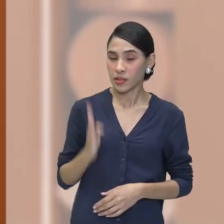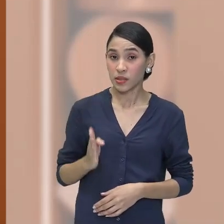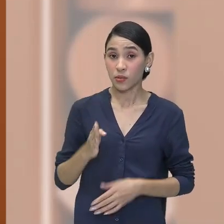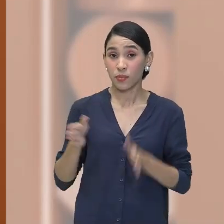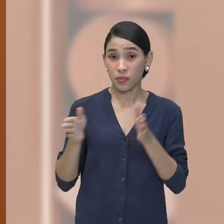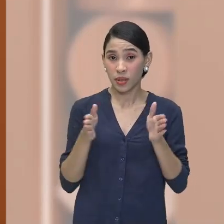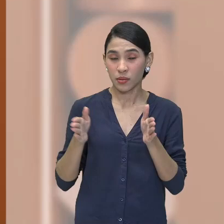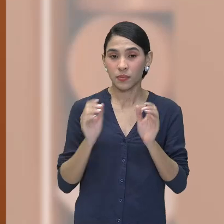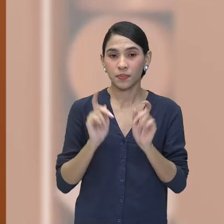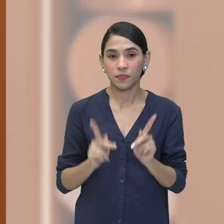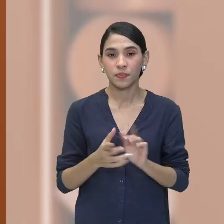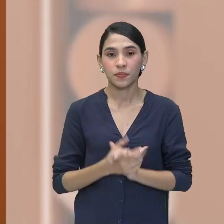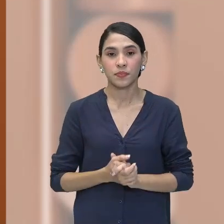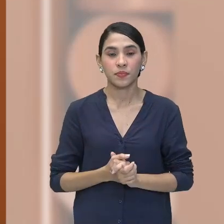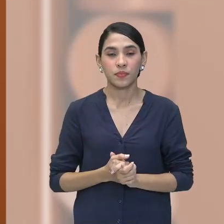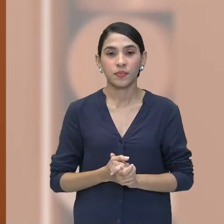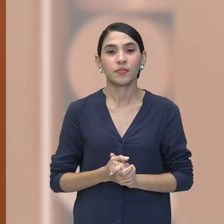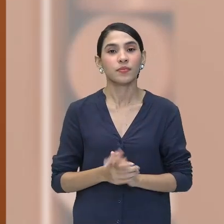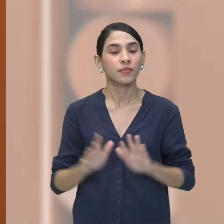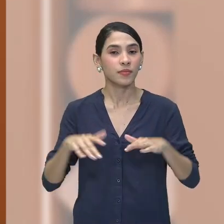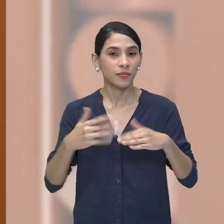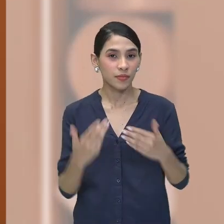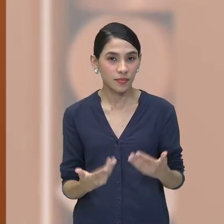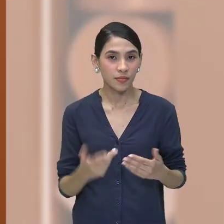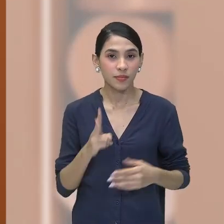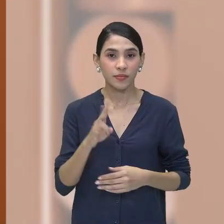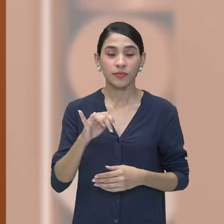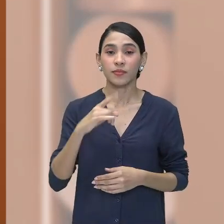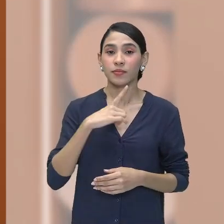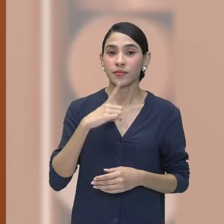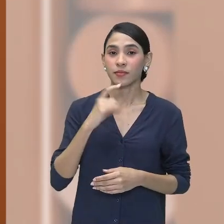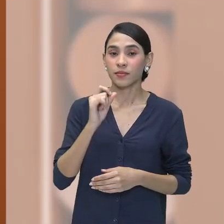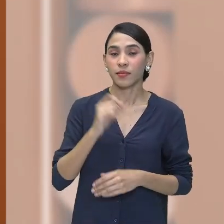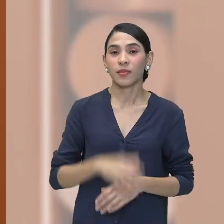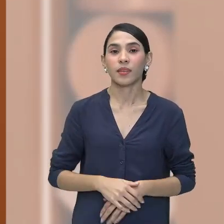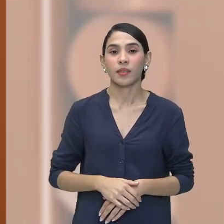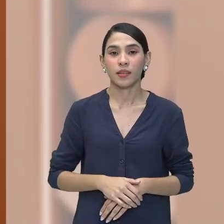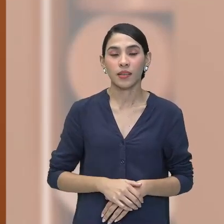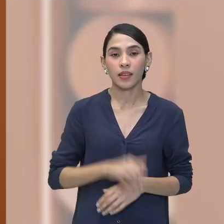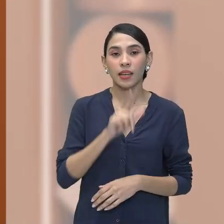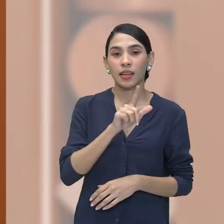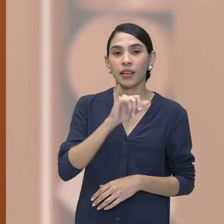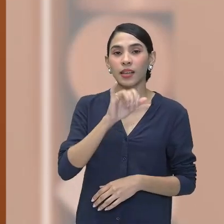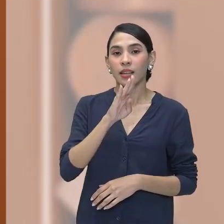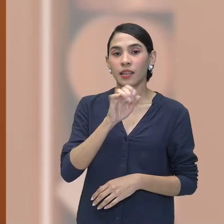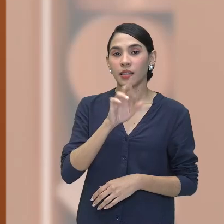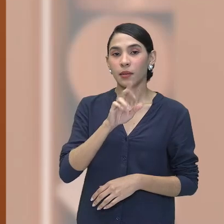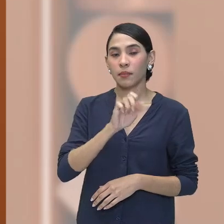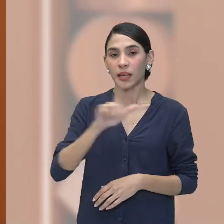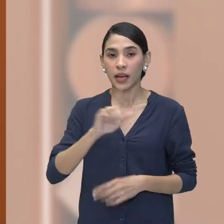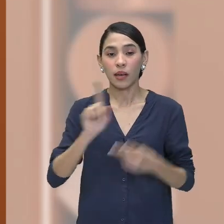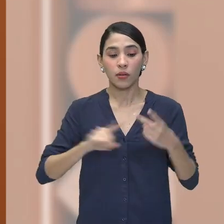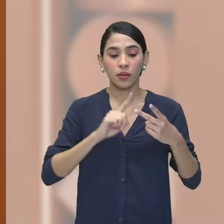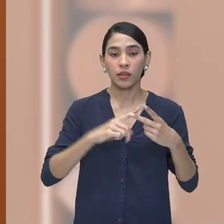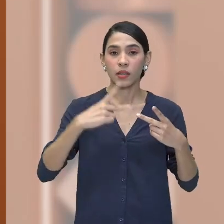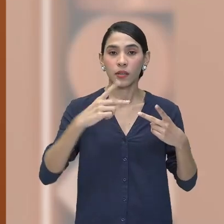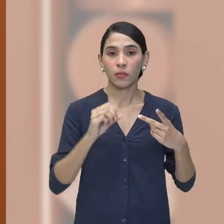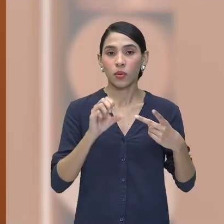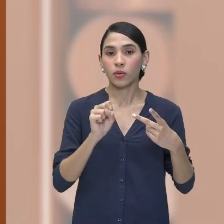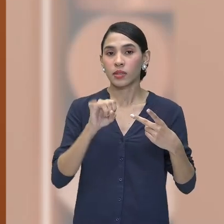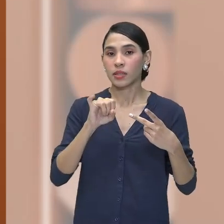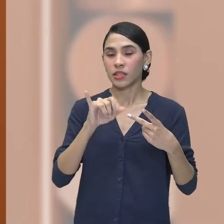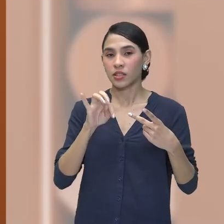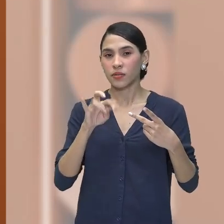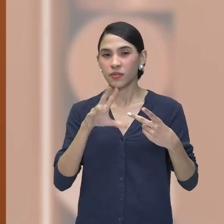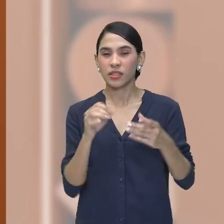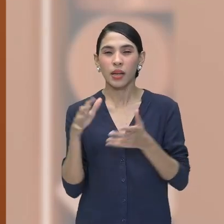momento. Então, e nós vamos ter nesse momento, então, né, os liberais e também os positivistas brigando nesse